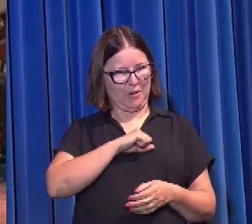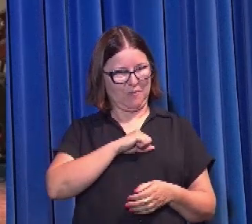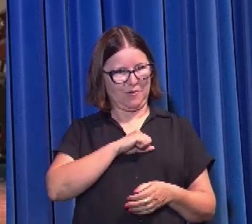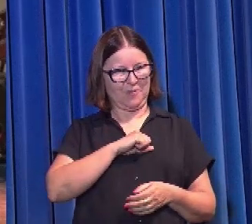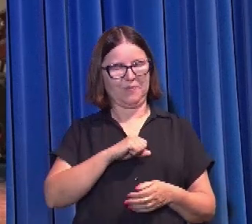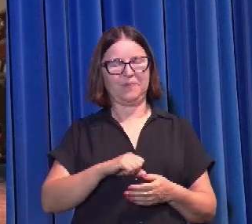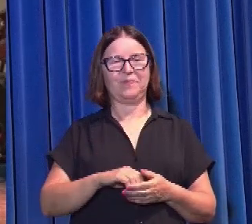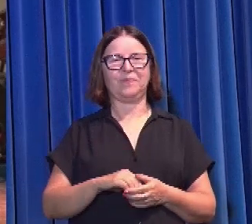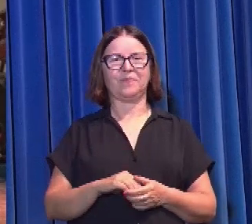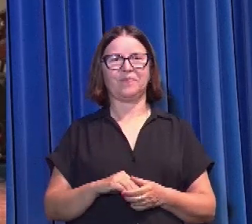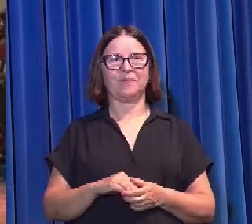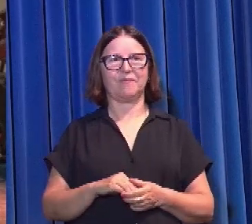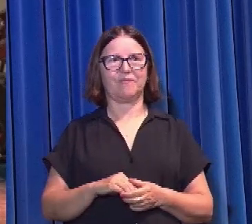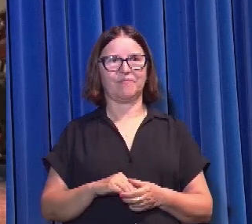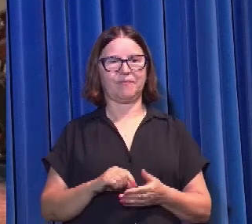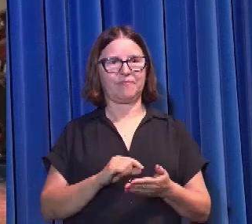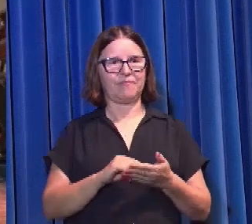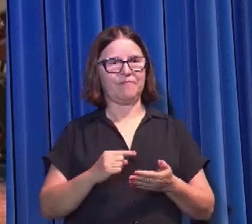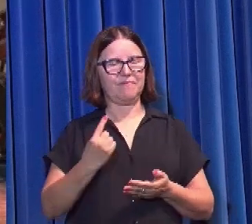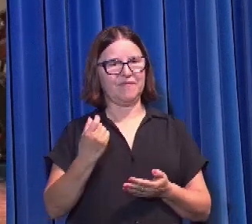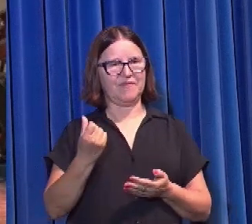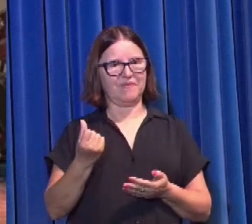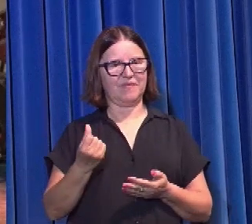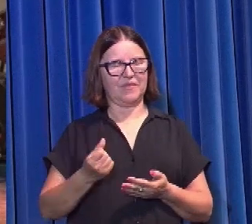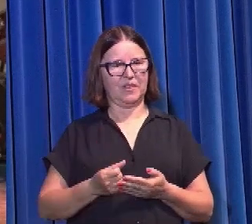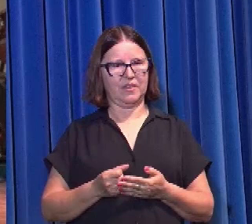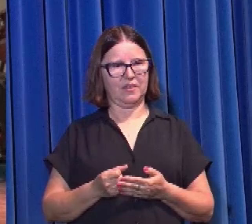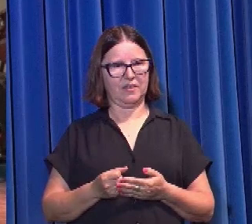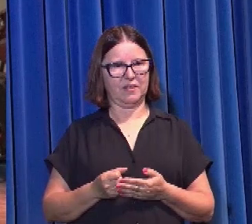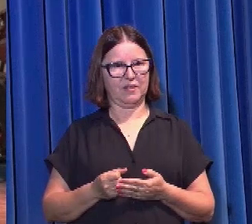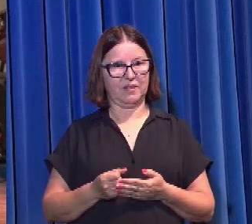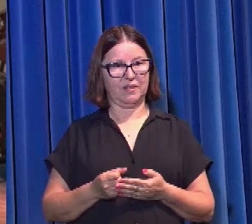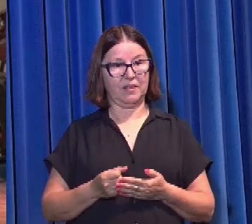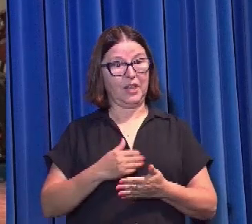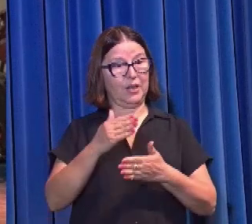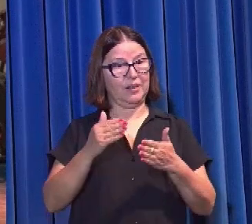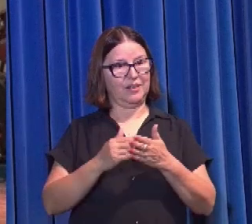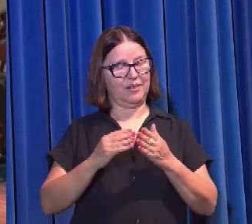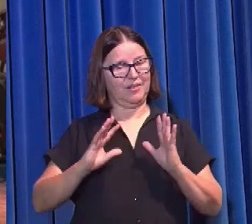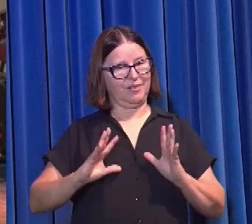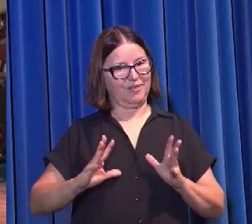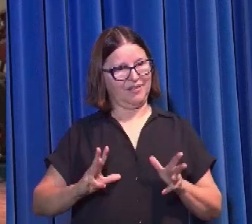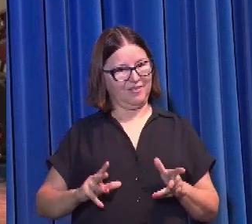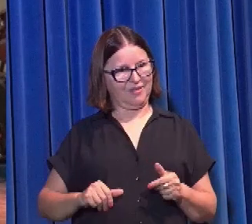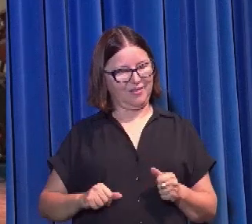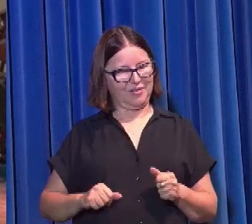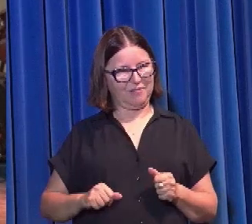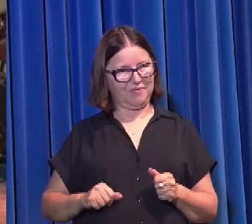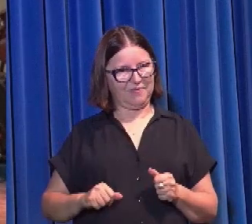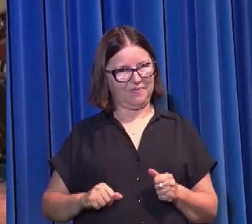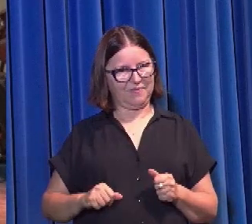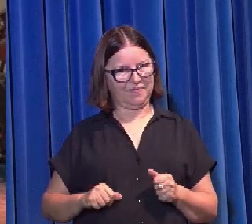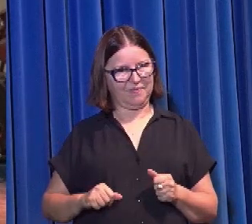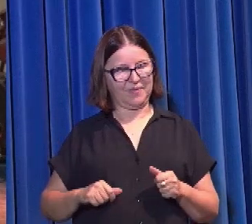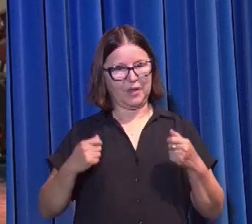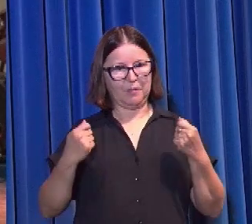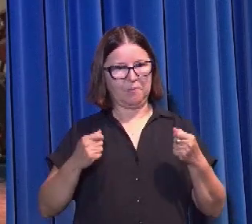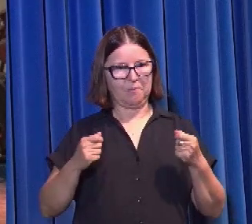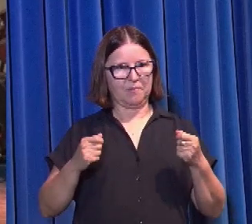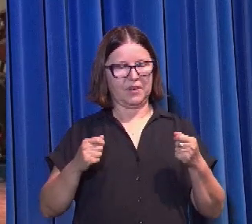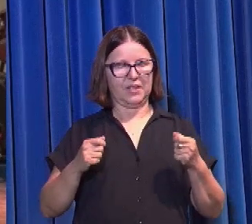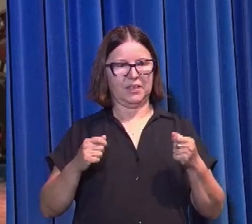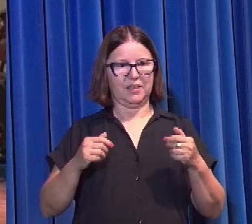Cristo. E o verso 16, de quem todo o corpo, olha aqui, meus irmãos, todo o corpo tem que estar bem